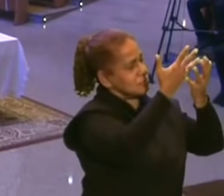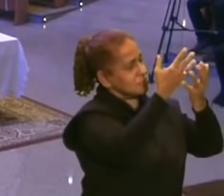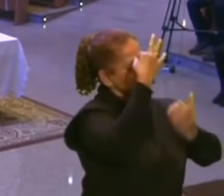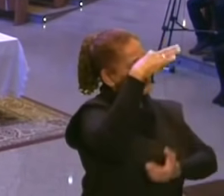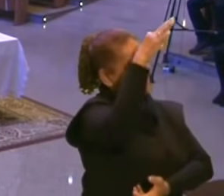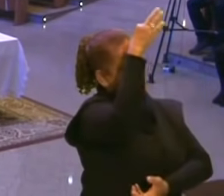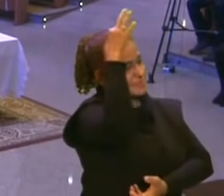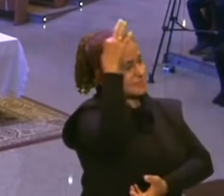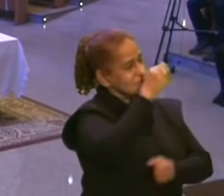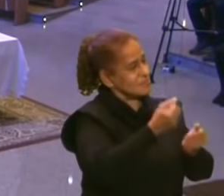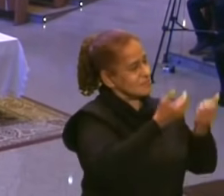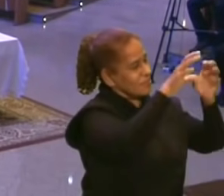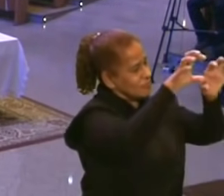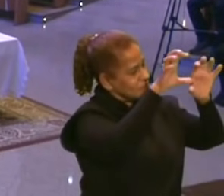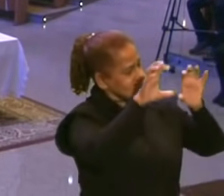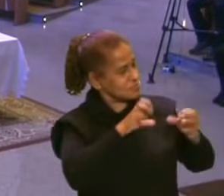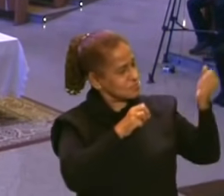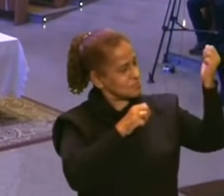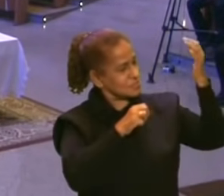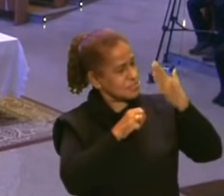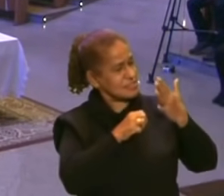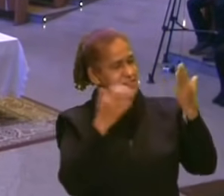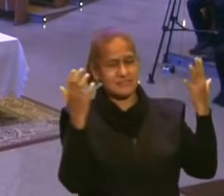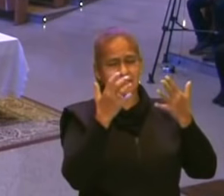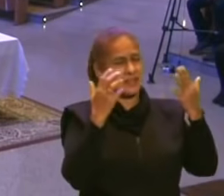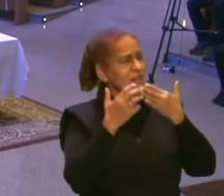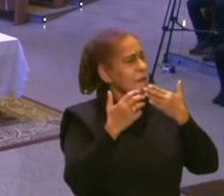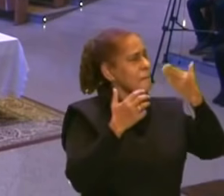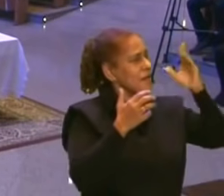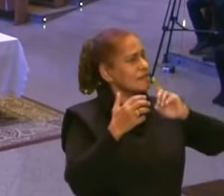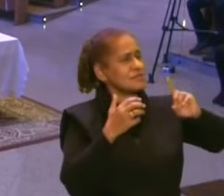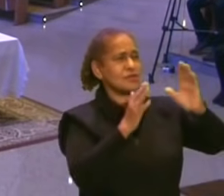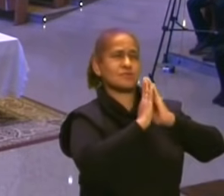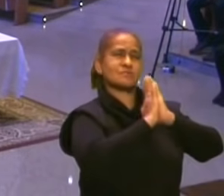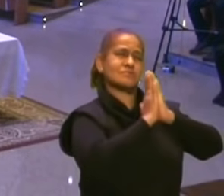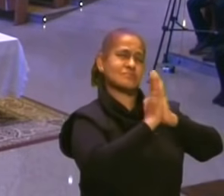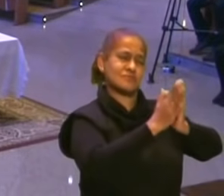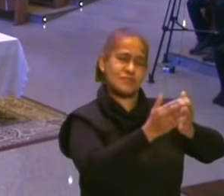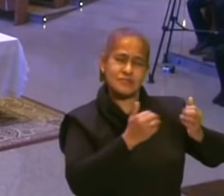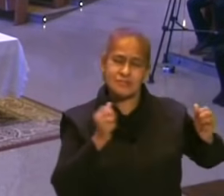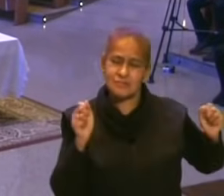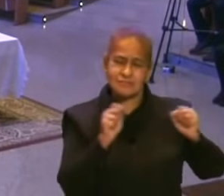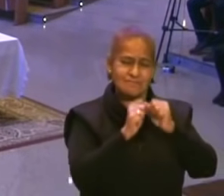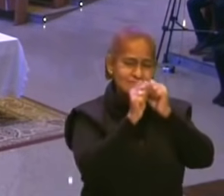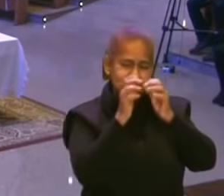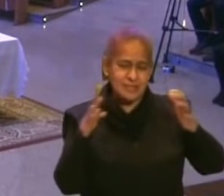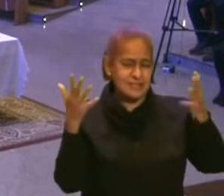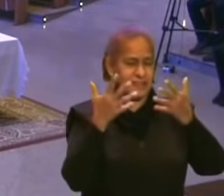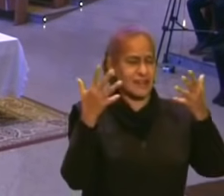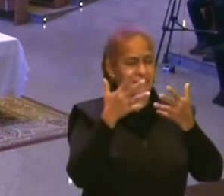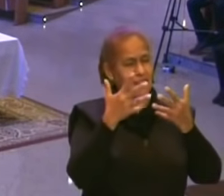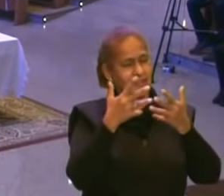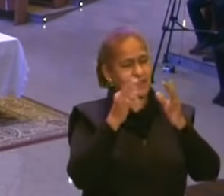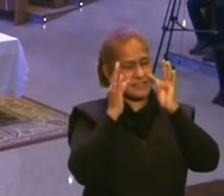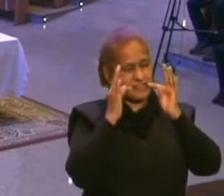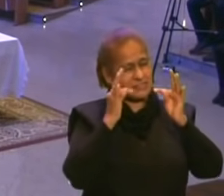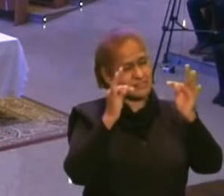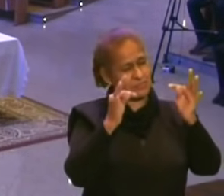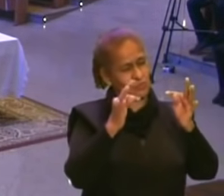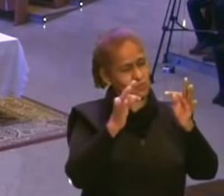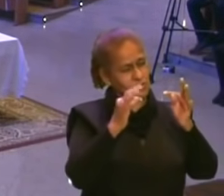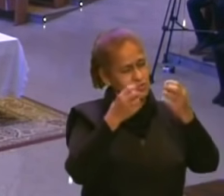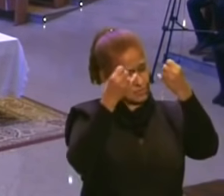graça. Então agora eu te pedi, começa esse milagre agora, Senhor. Como nesse testemunho que eu